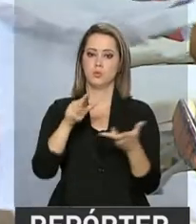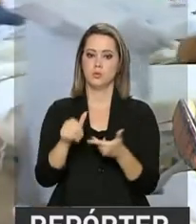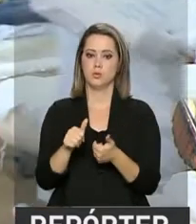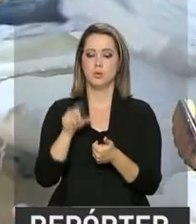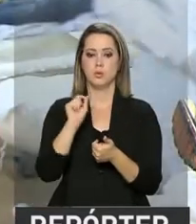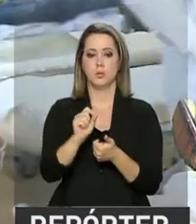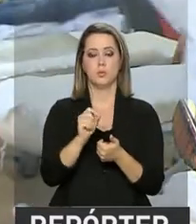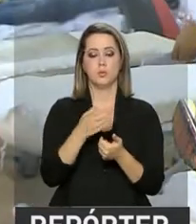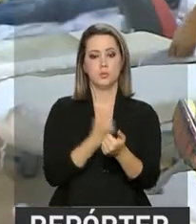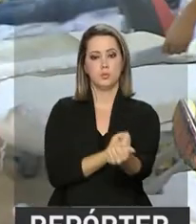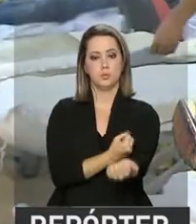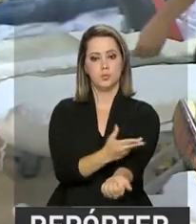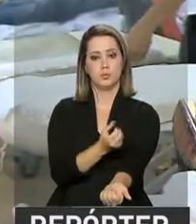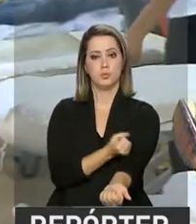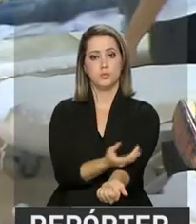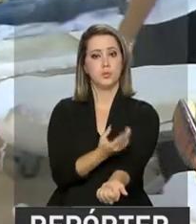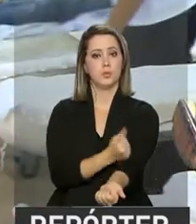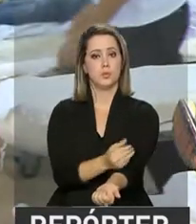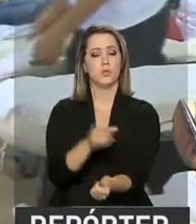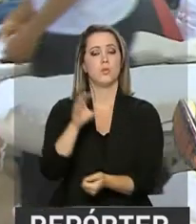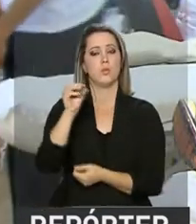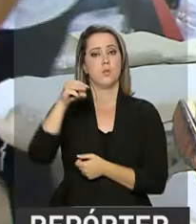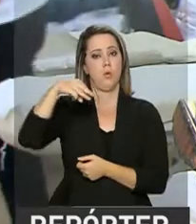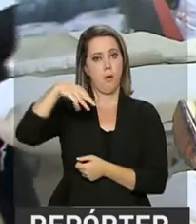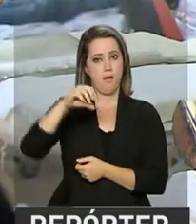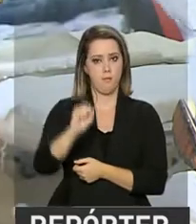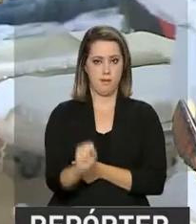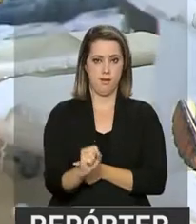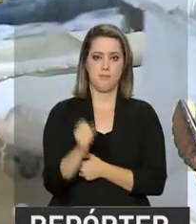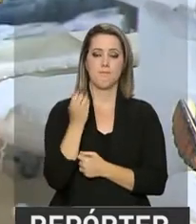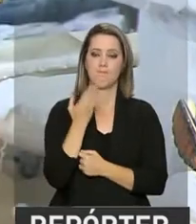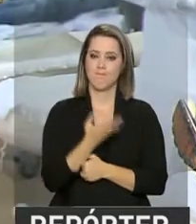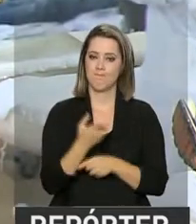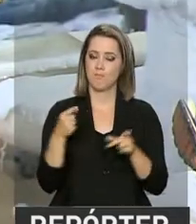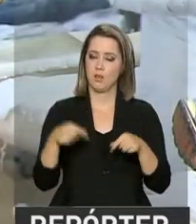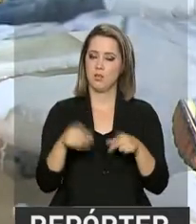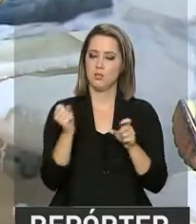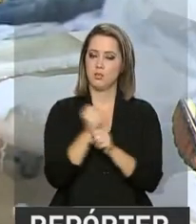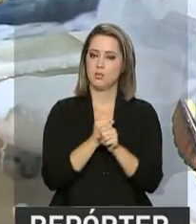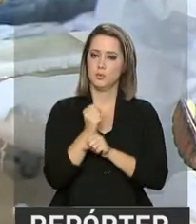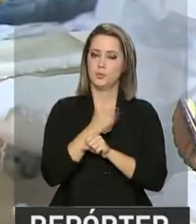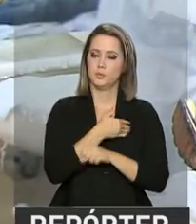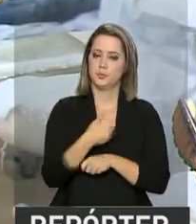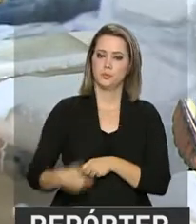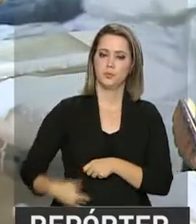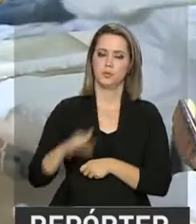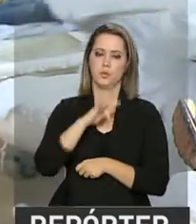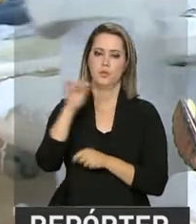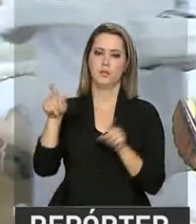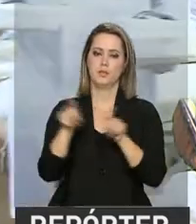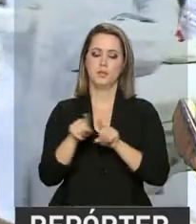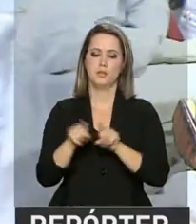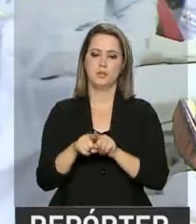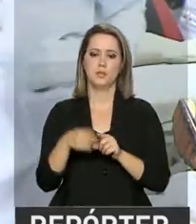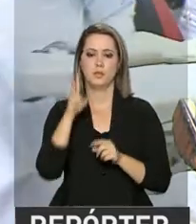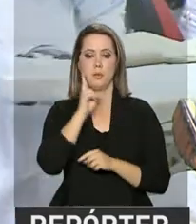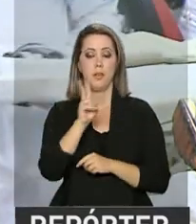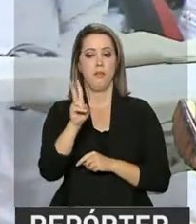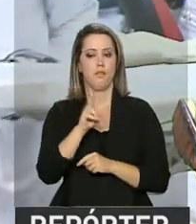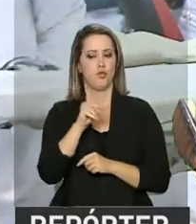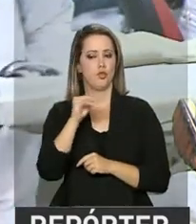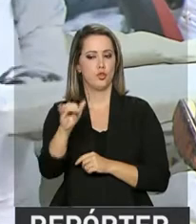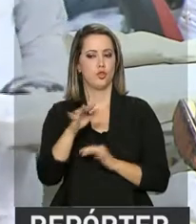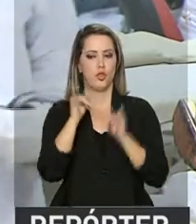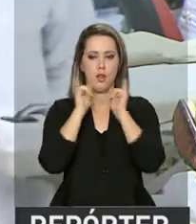doador de sangue instituído pela organização mundial da saúde neste ano o governo federal também acompanhou a data